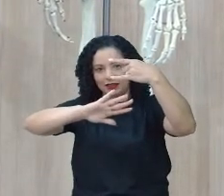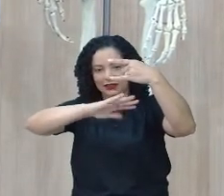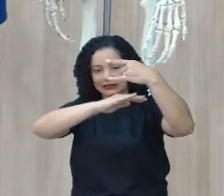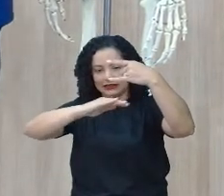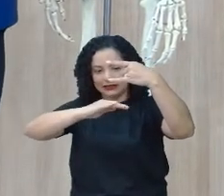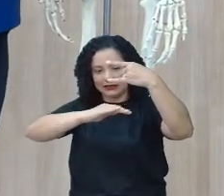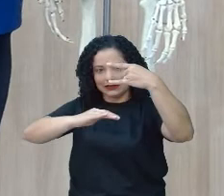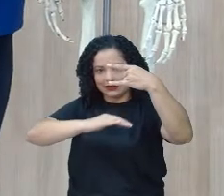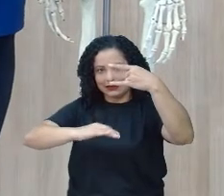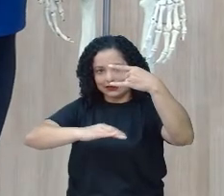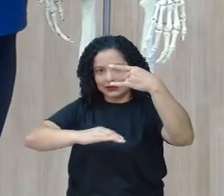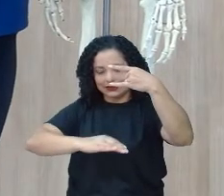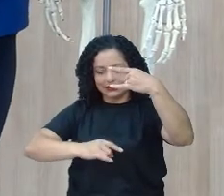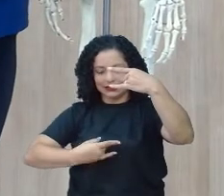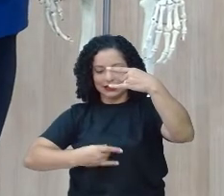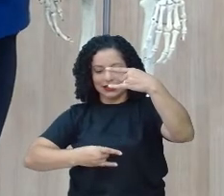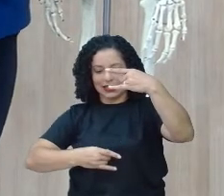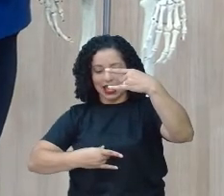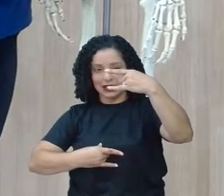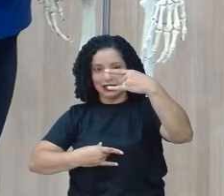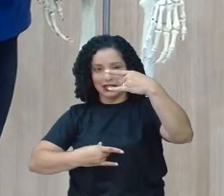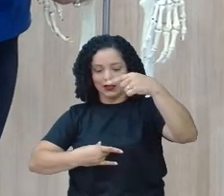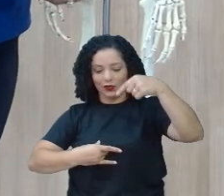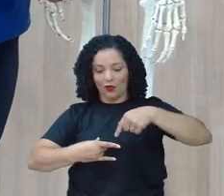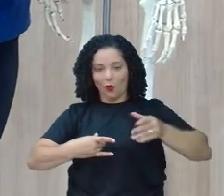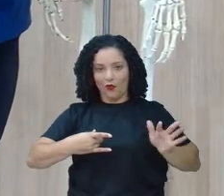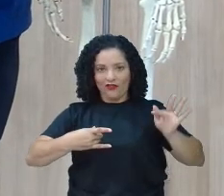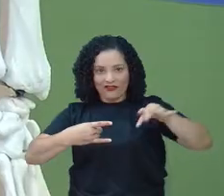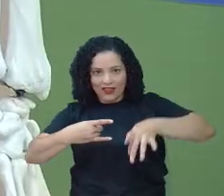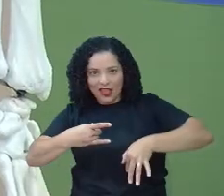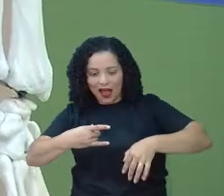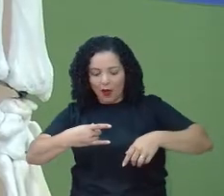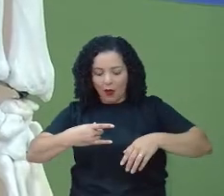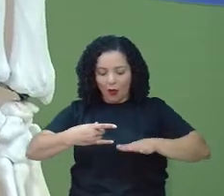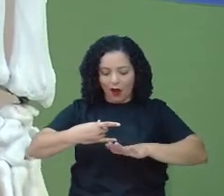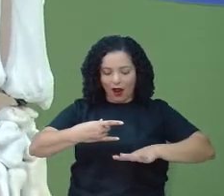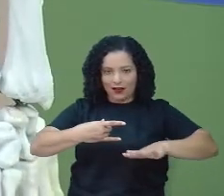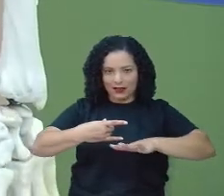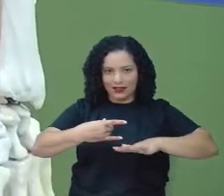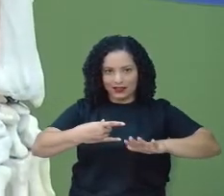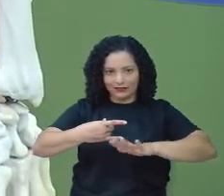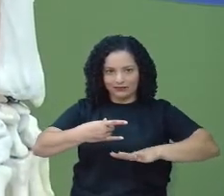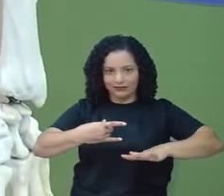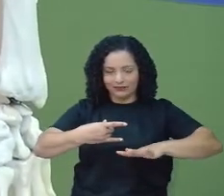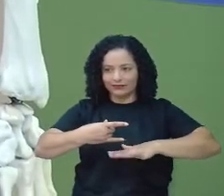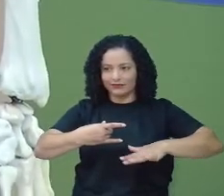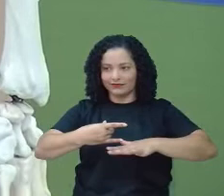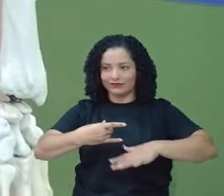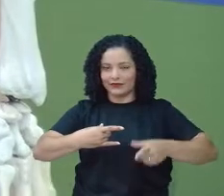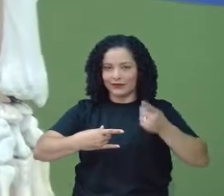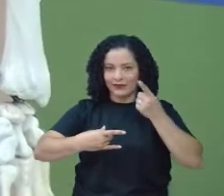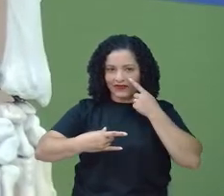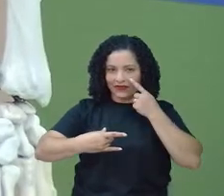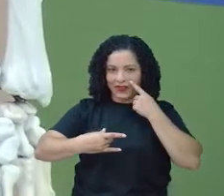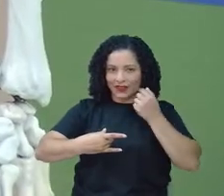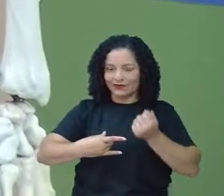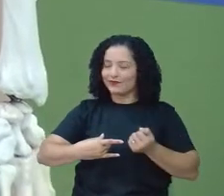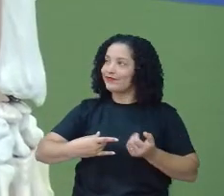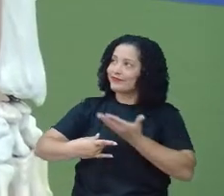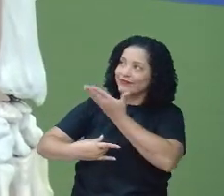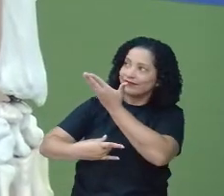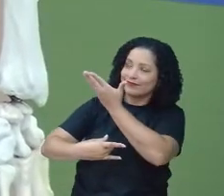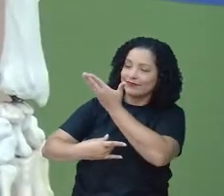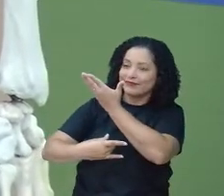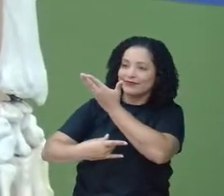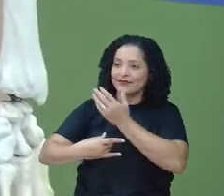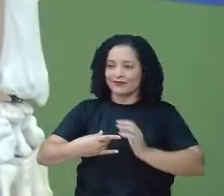cóccix, né? A área coccigiana, e um conjuntinho, deixa eu ver se a gente consegue ver aqui bem, é um